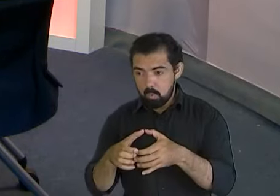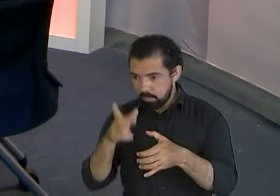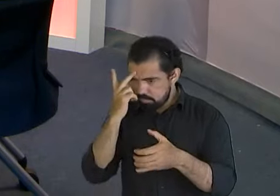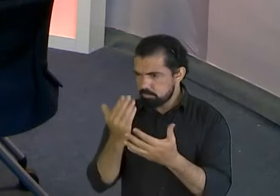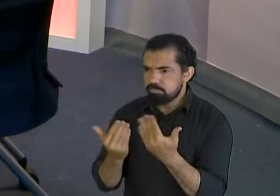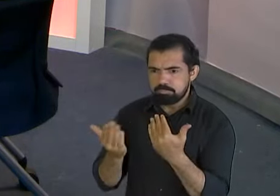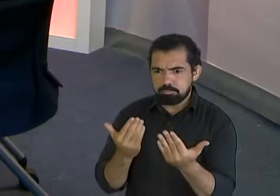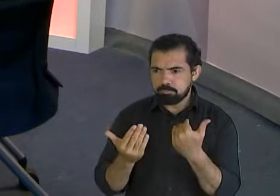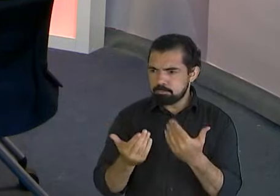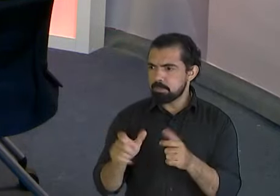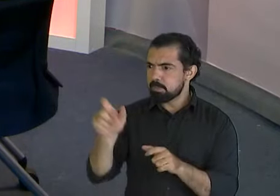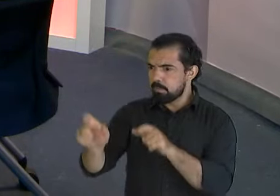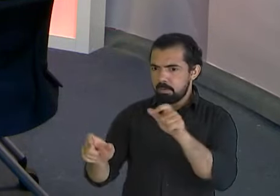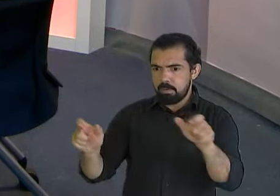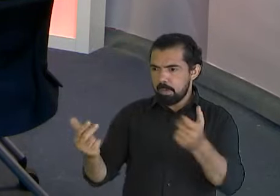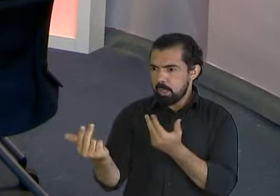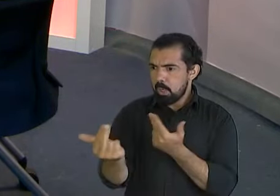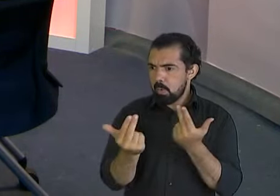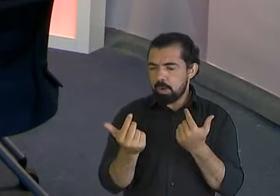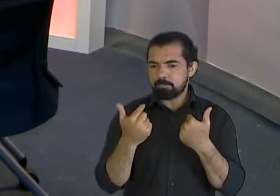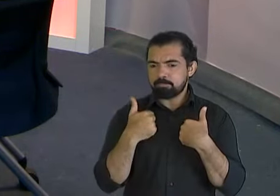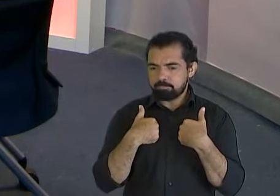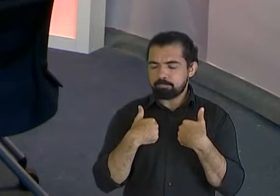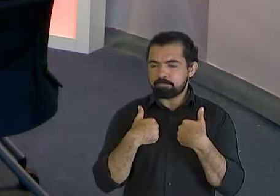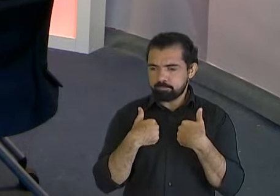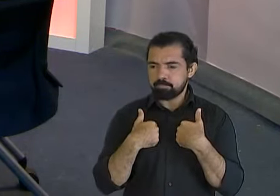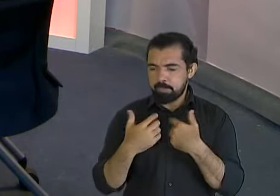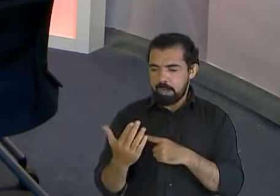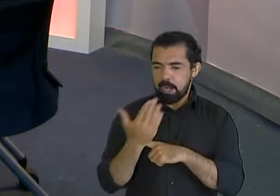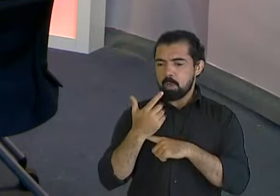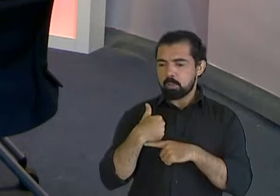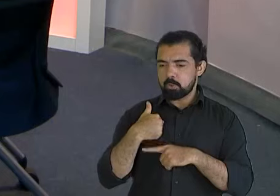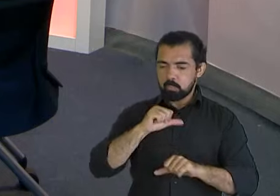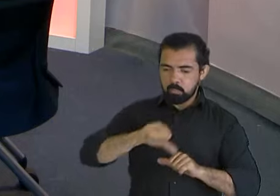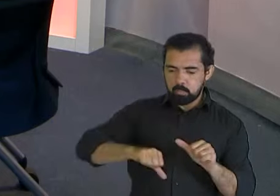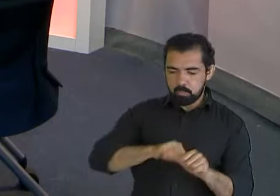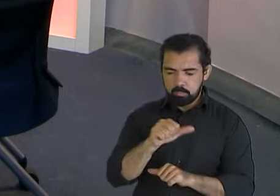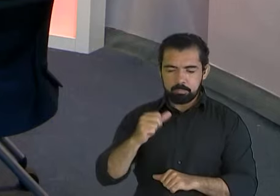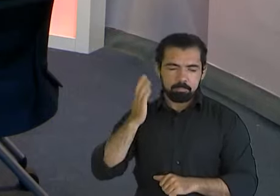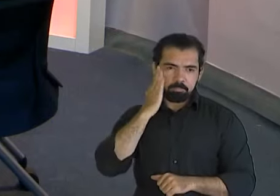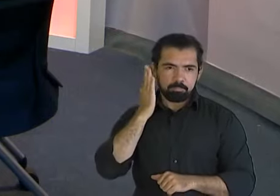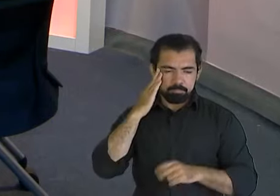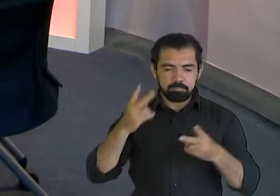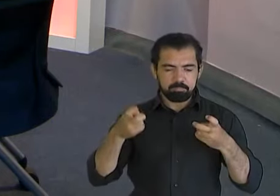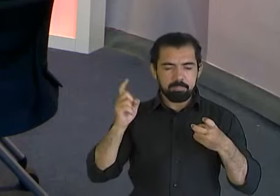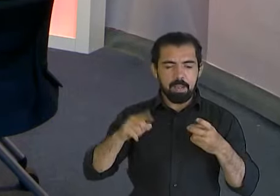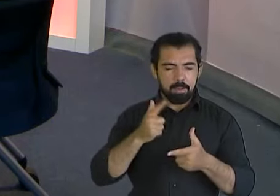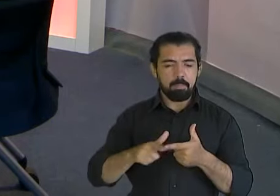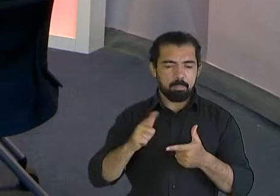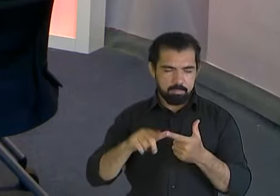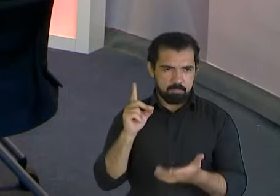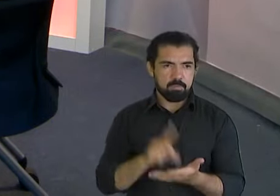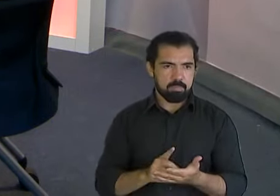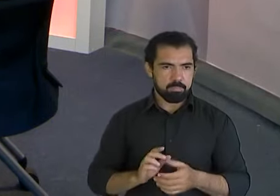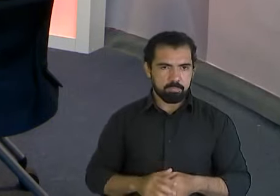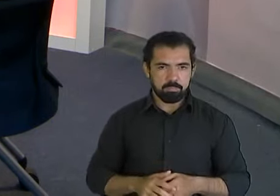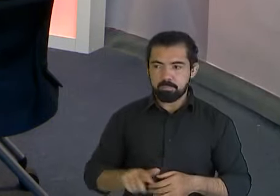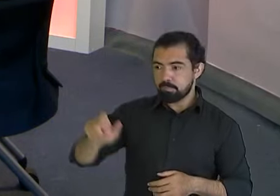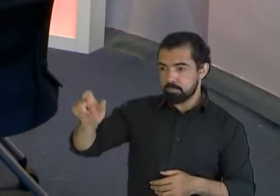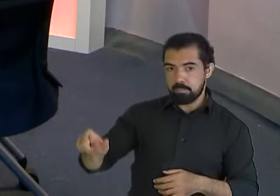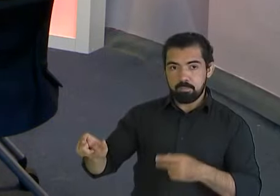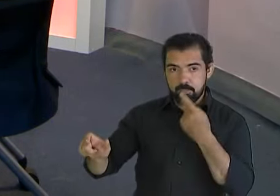já muito aliviante, né? Então aí você começa a perceber que talvez de fato tenha sido um problema, nem que seja pela fala do